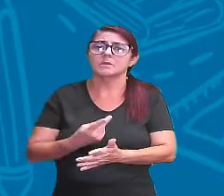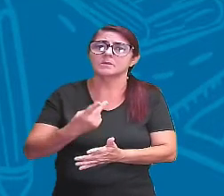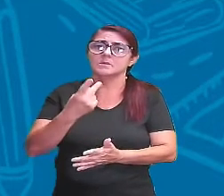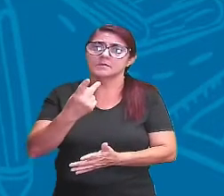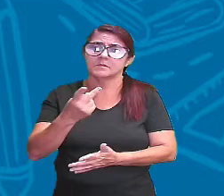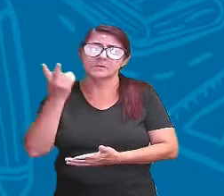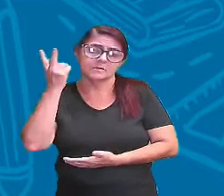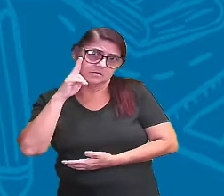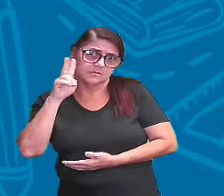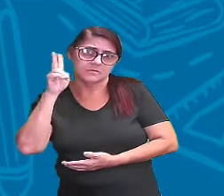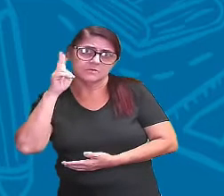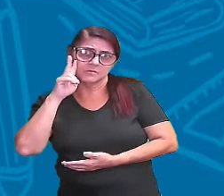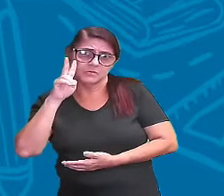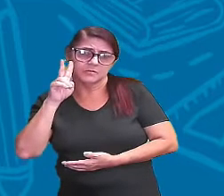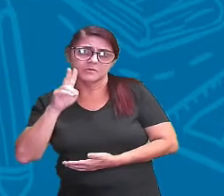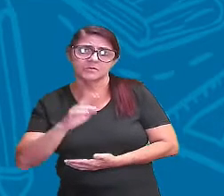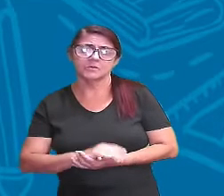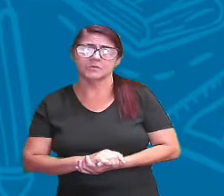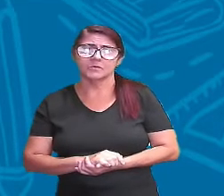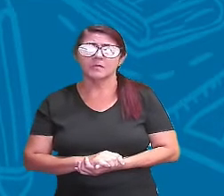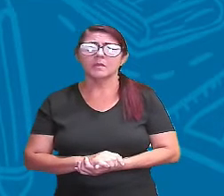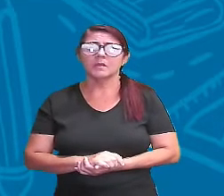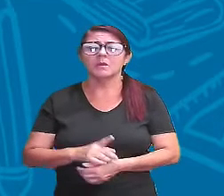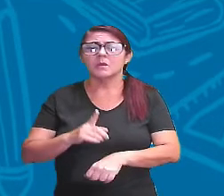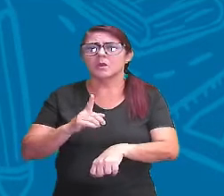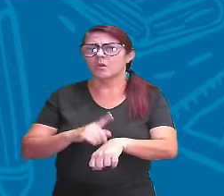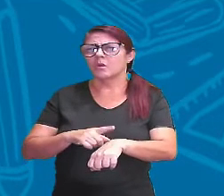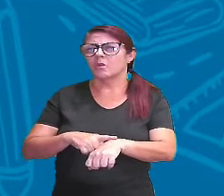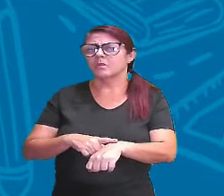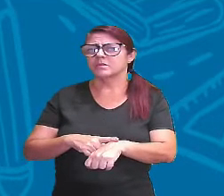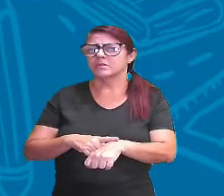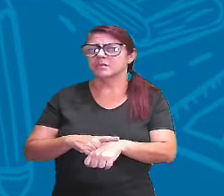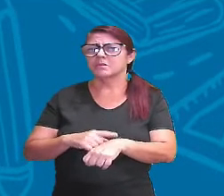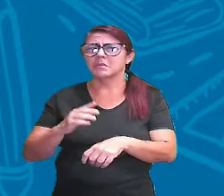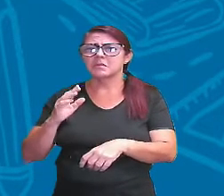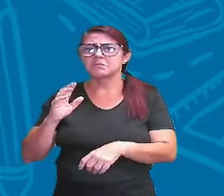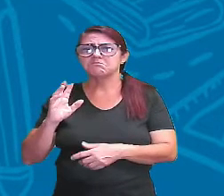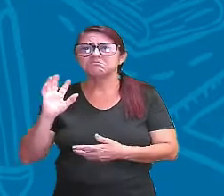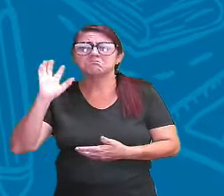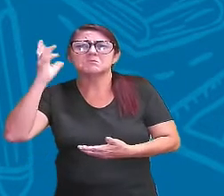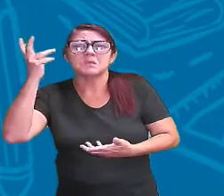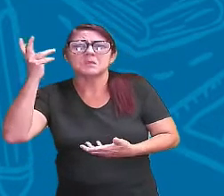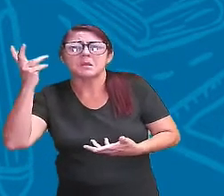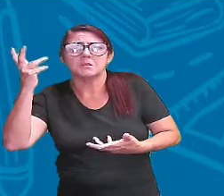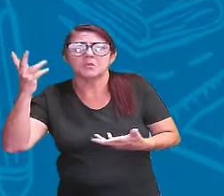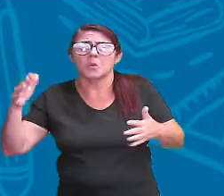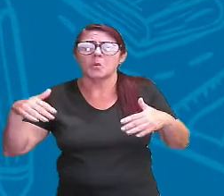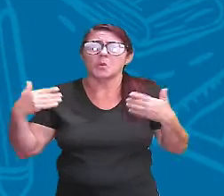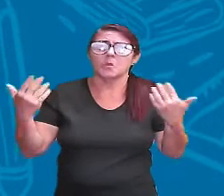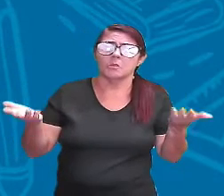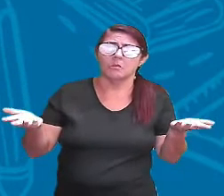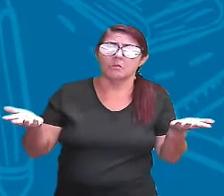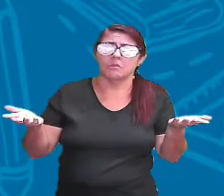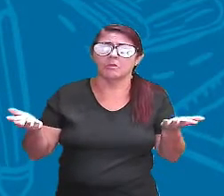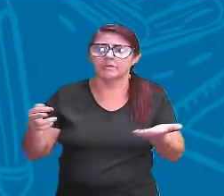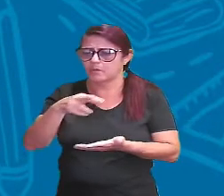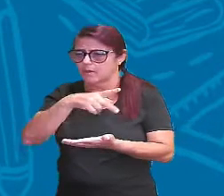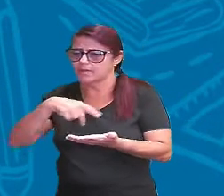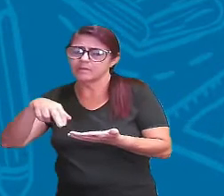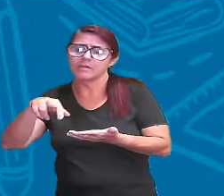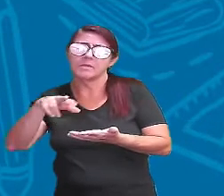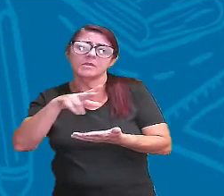né? Então, em que momento está acontecendo? Aí nessa imagem a gente tem uma dança, a